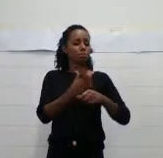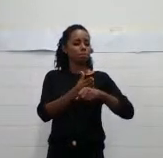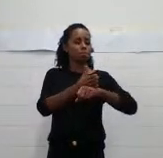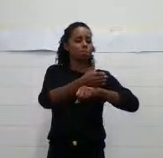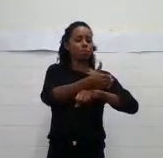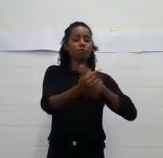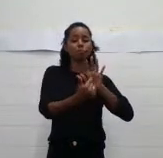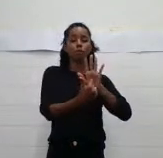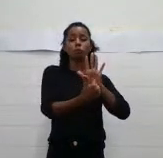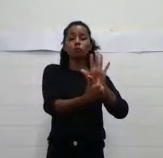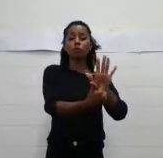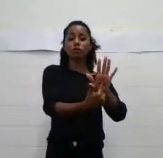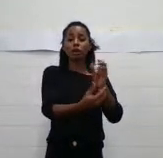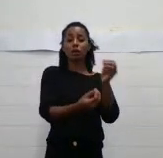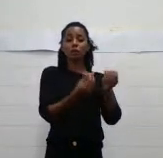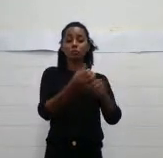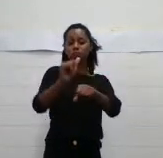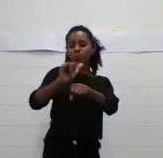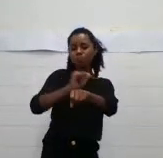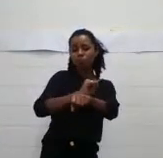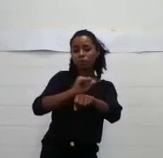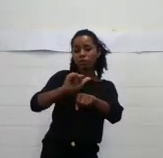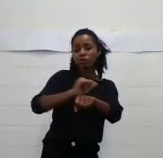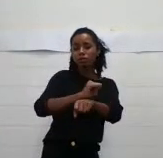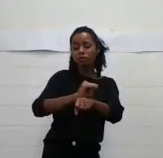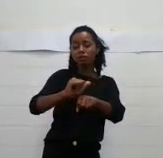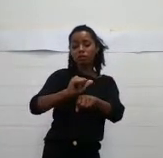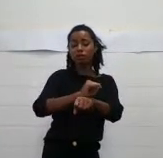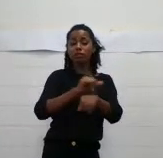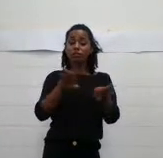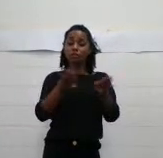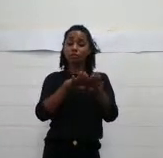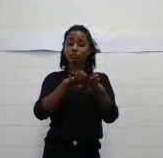mundo, né, e aí estratégias de leitura.